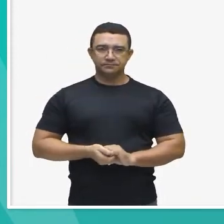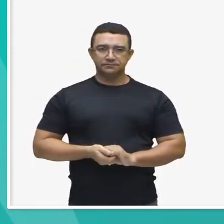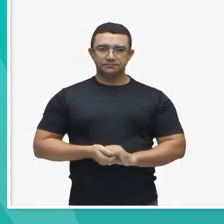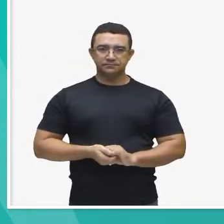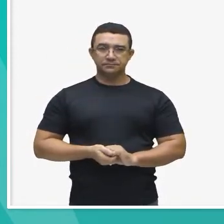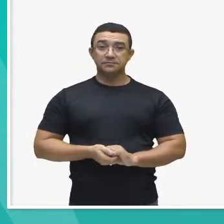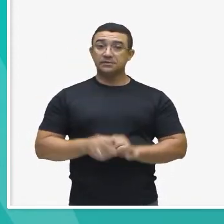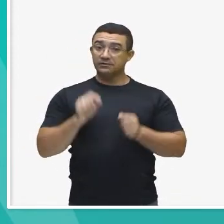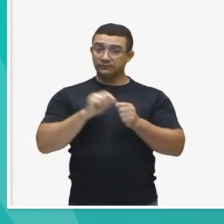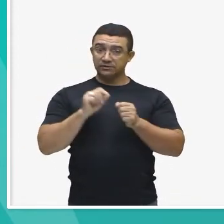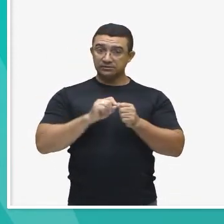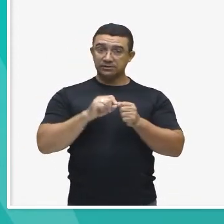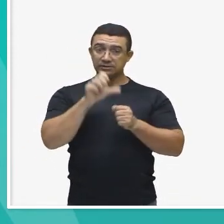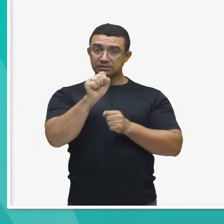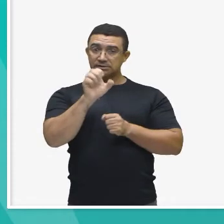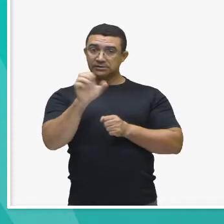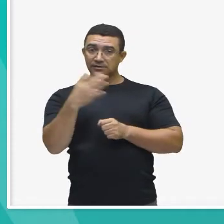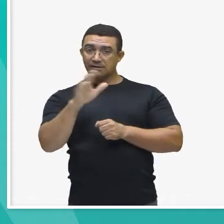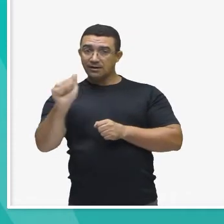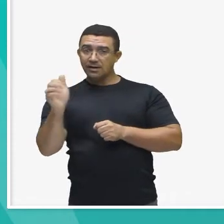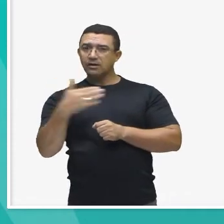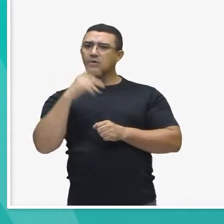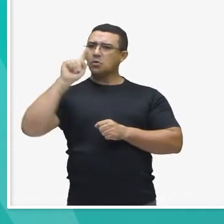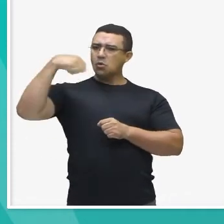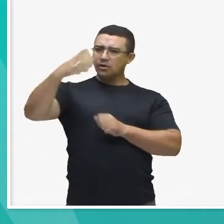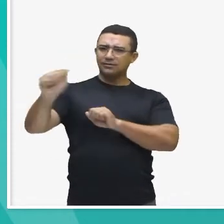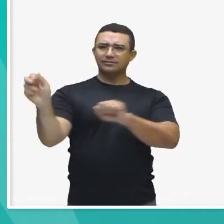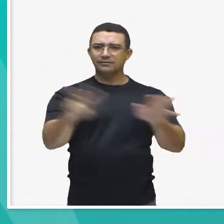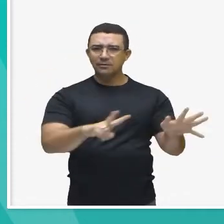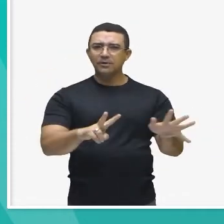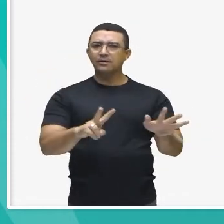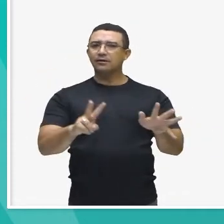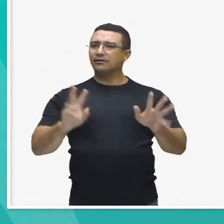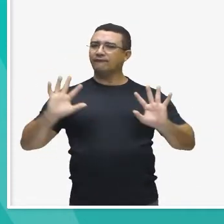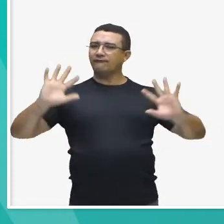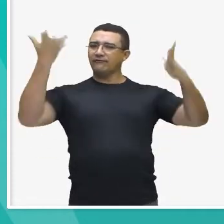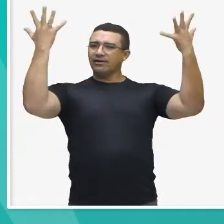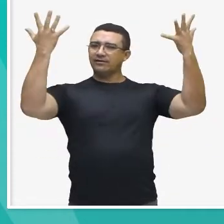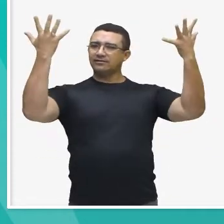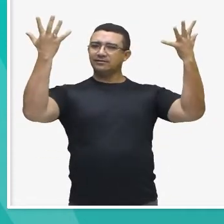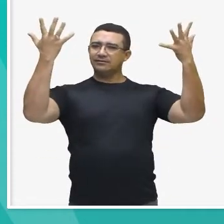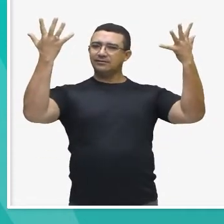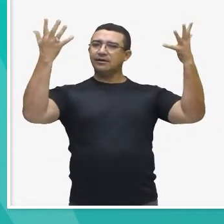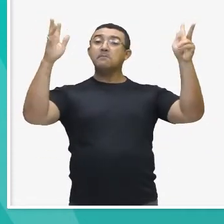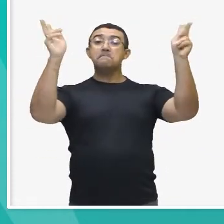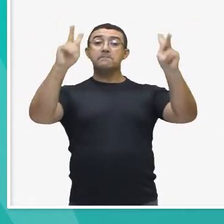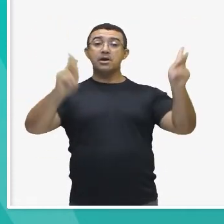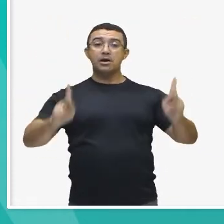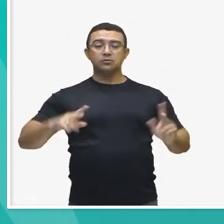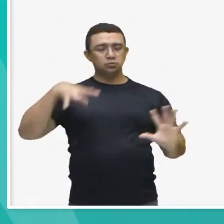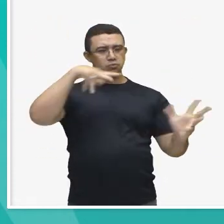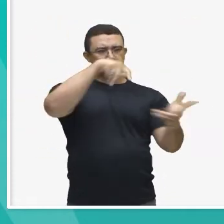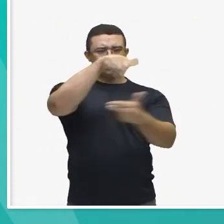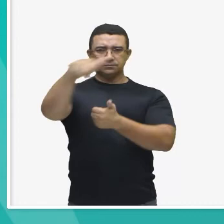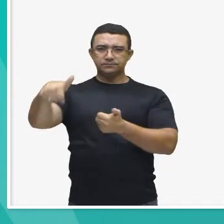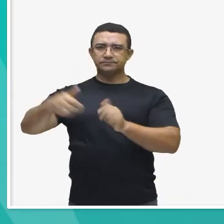Realizar-se-á, na próxima semana, um grande evento em prol da paz no mundo. Então,